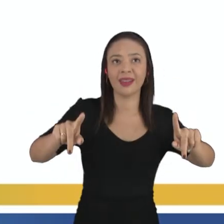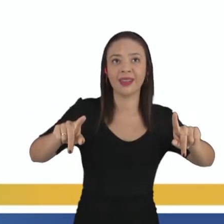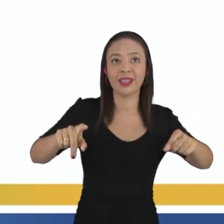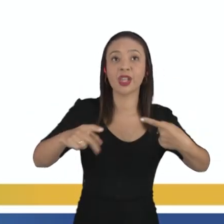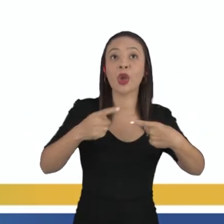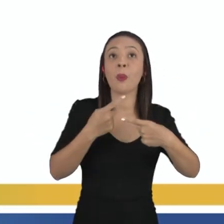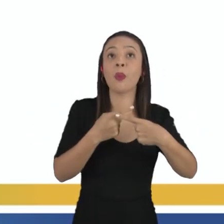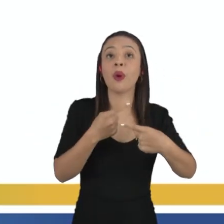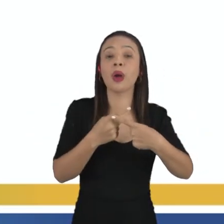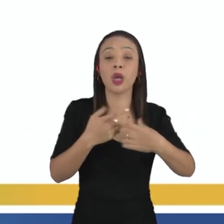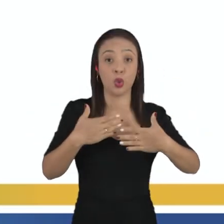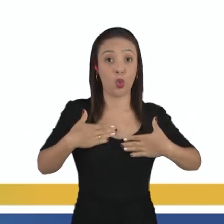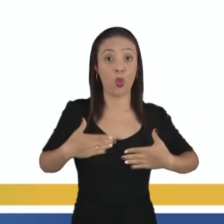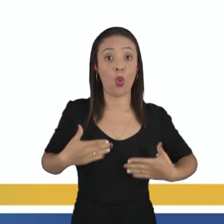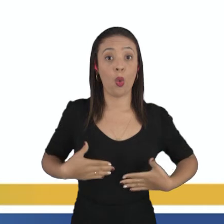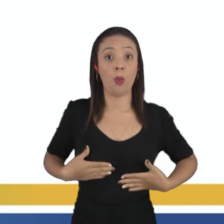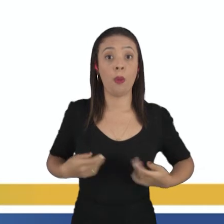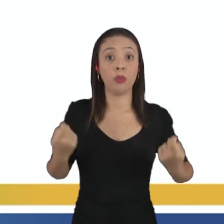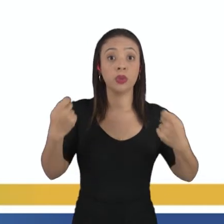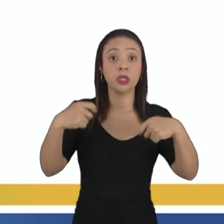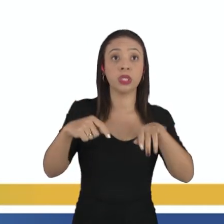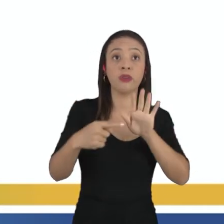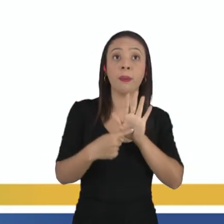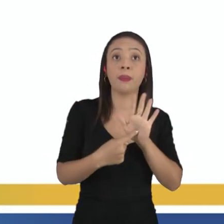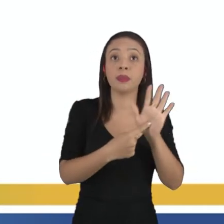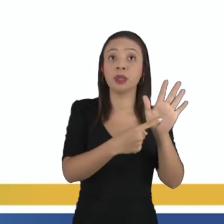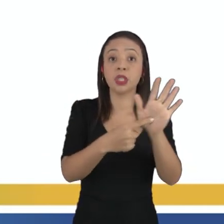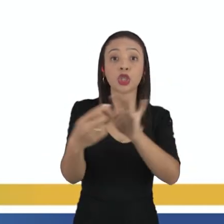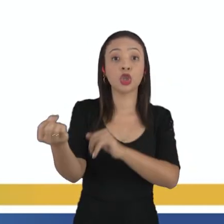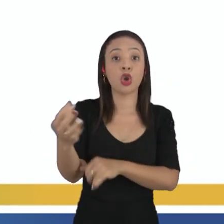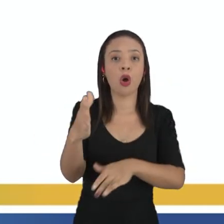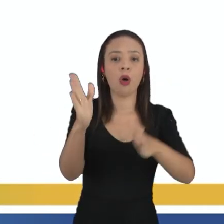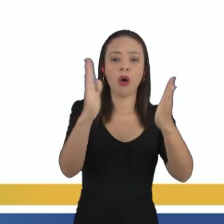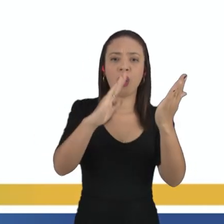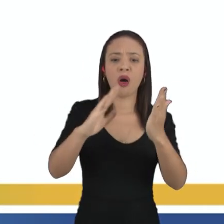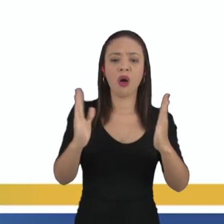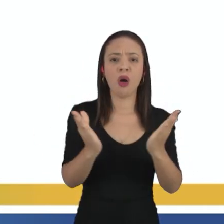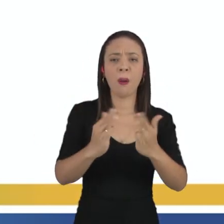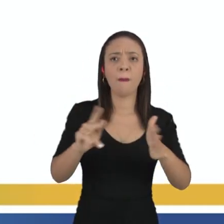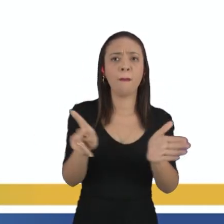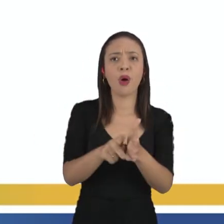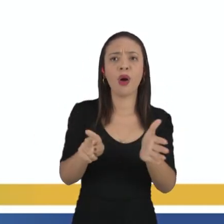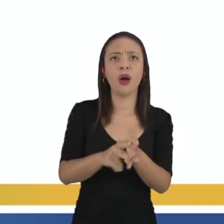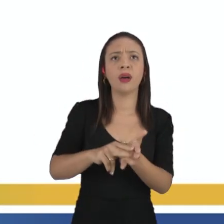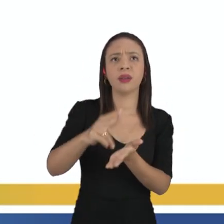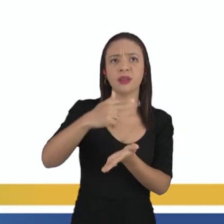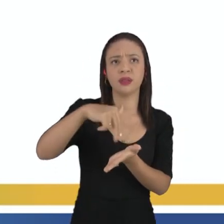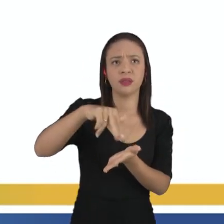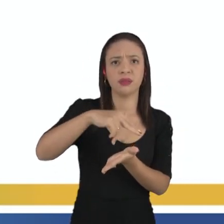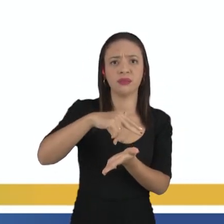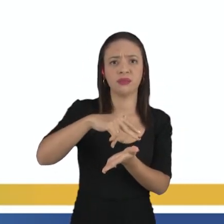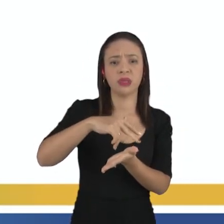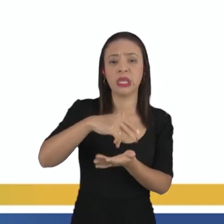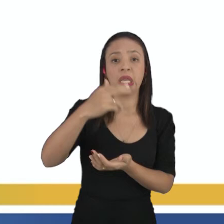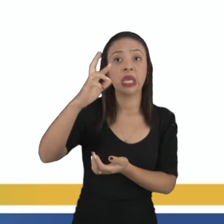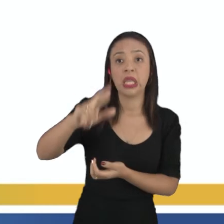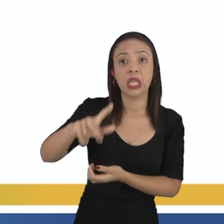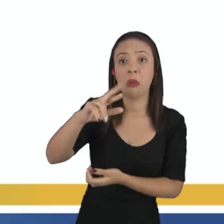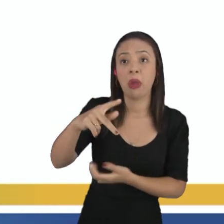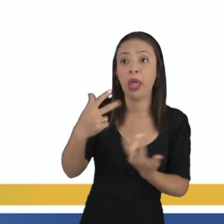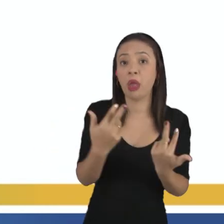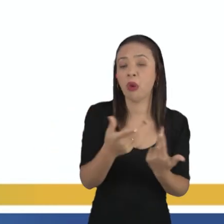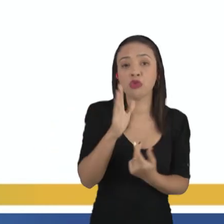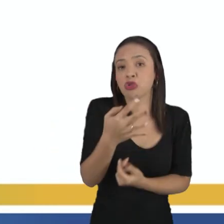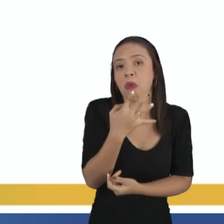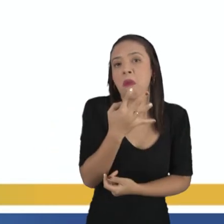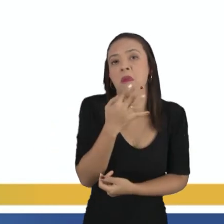processo, esse corpo pode vir a apresentar novas formas de dançar, que não sejam nenhuma forma previsível ou